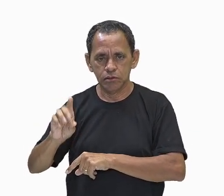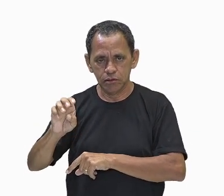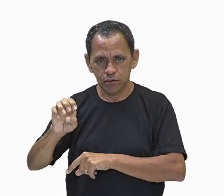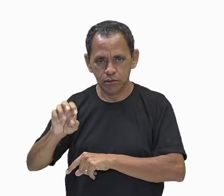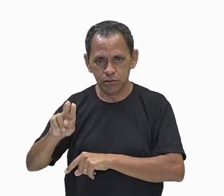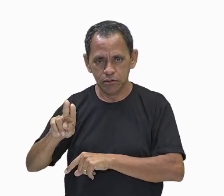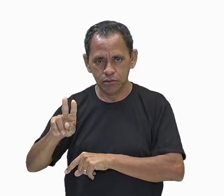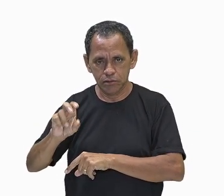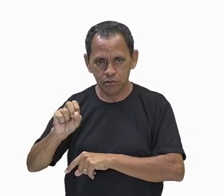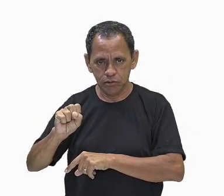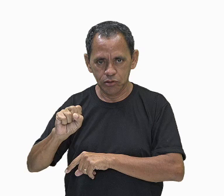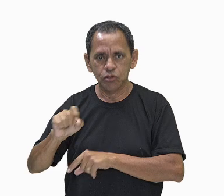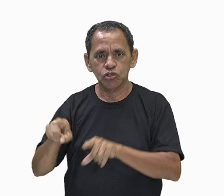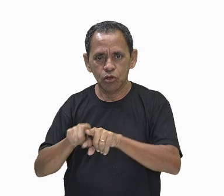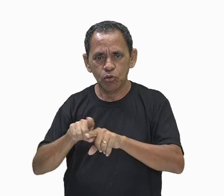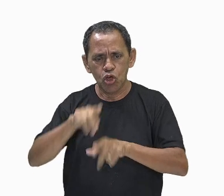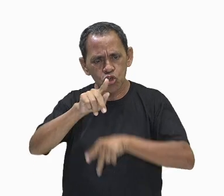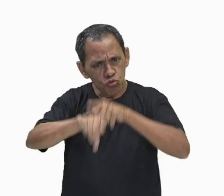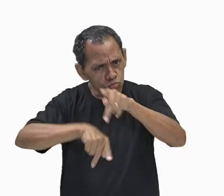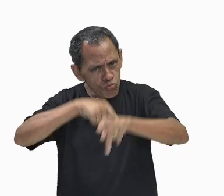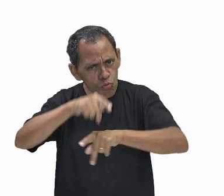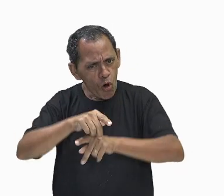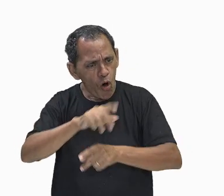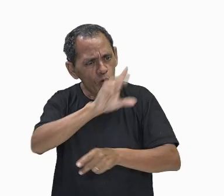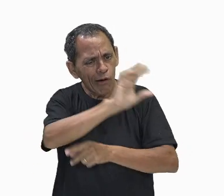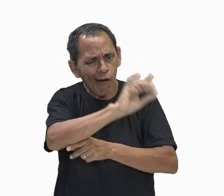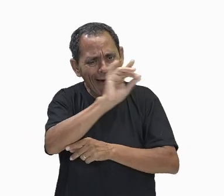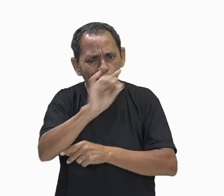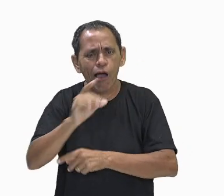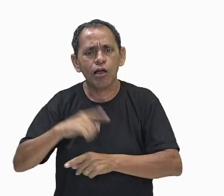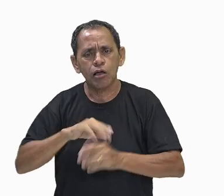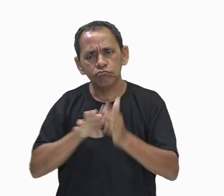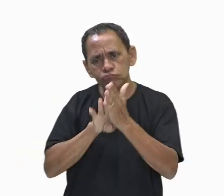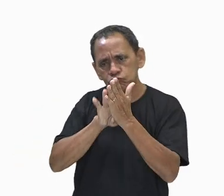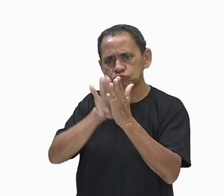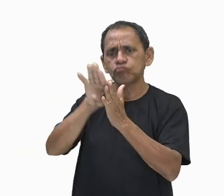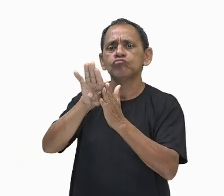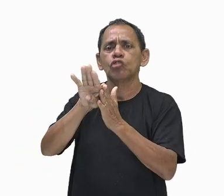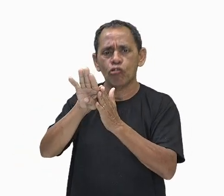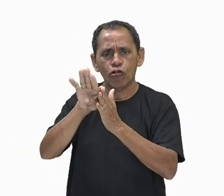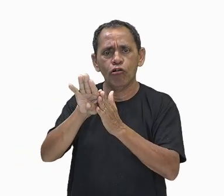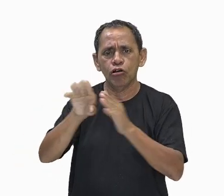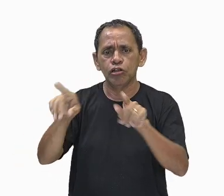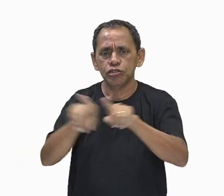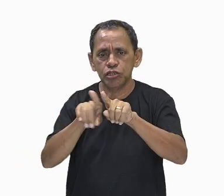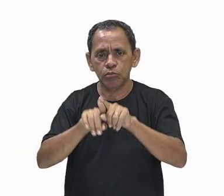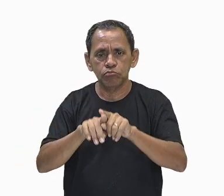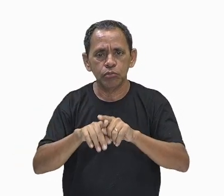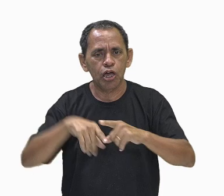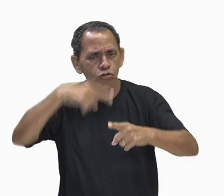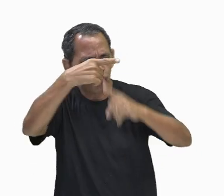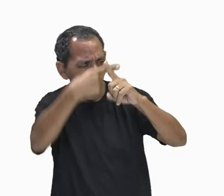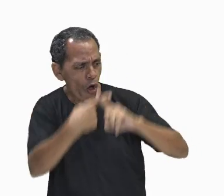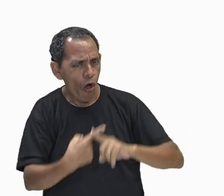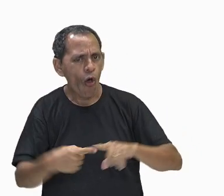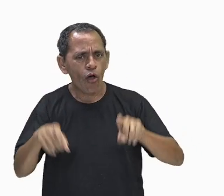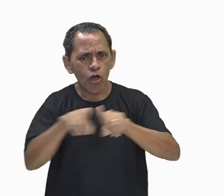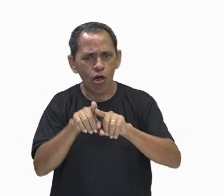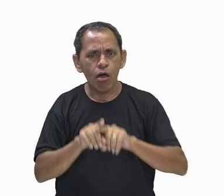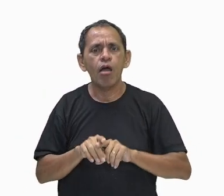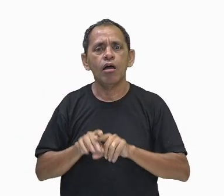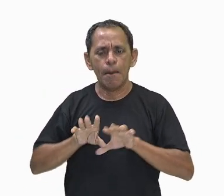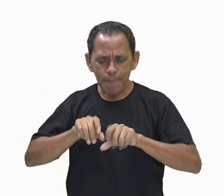povos teve seu período de domínio e apogeu. As disputas sucessivas desses povos pelo domínio do